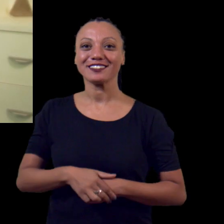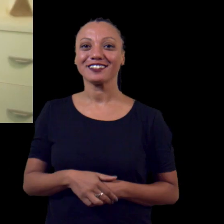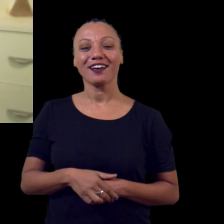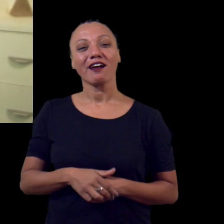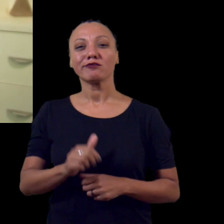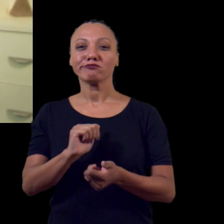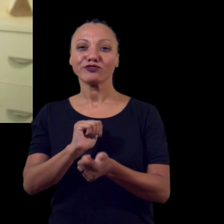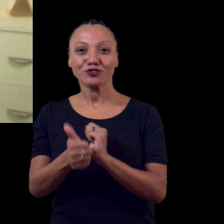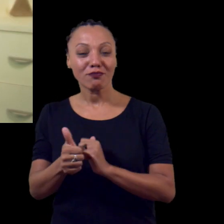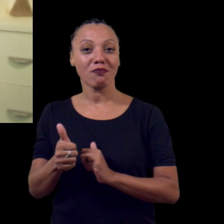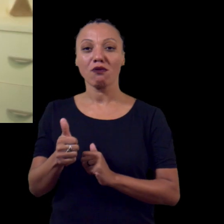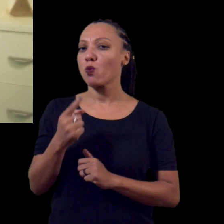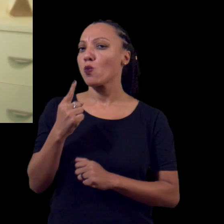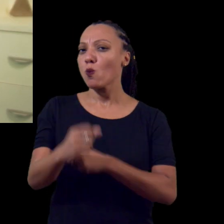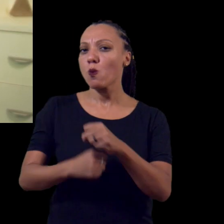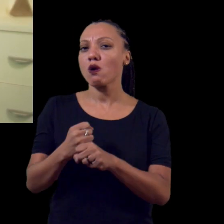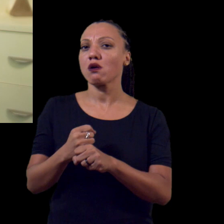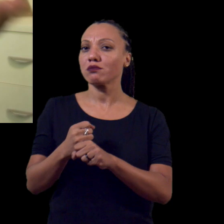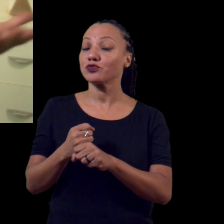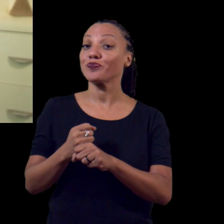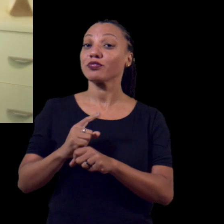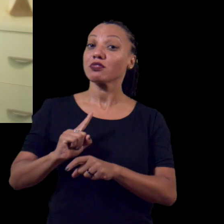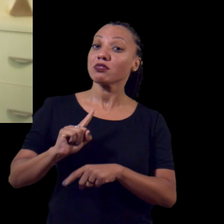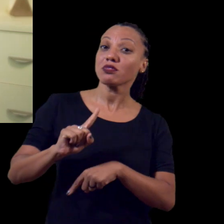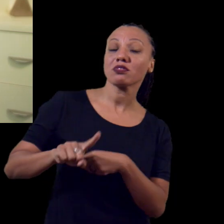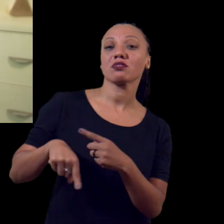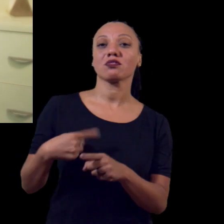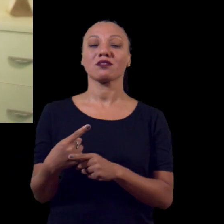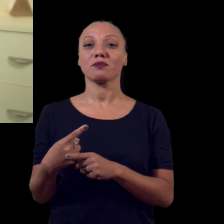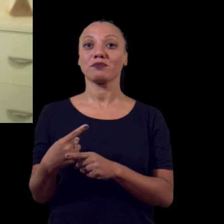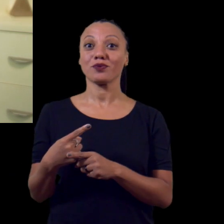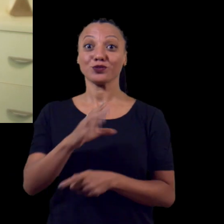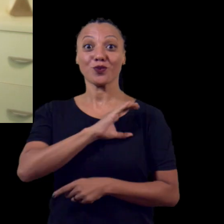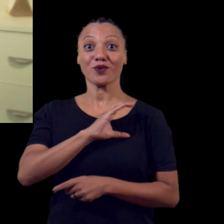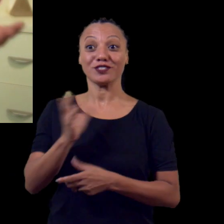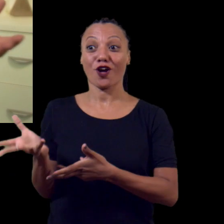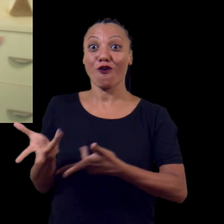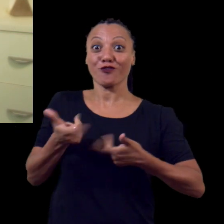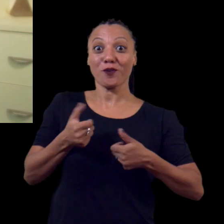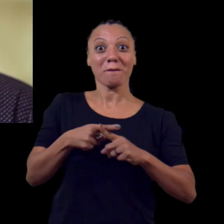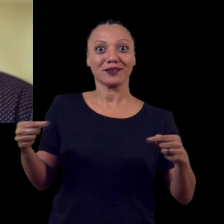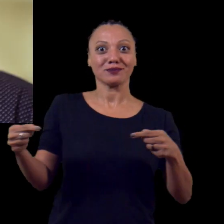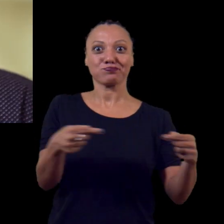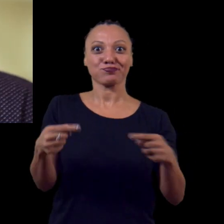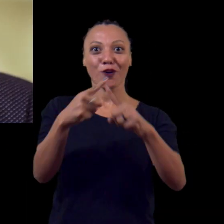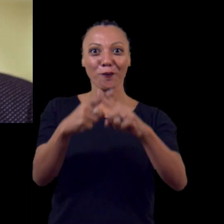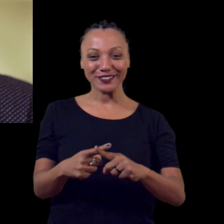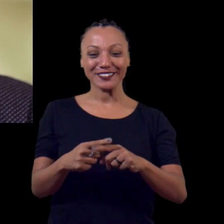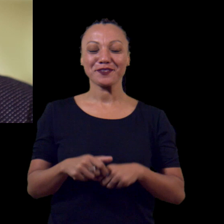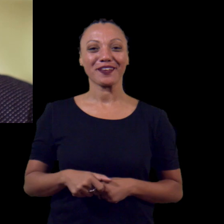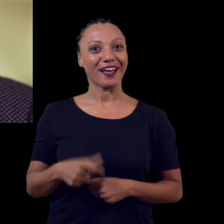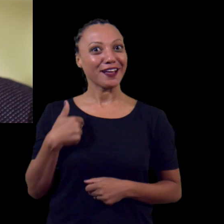no Palmeiras depois de um ano e eu tive um convite com muito maiores condições do Corinthians, que era o grande rival. E eu